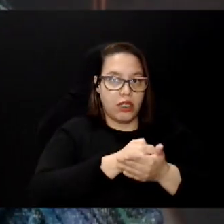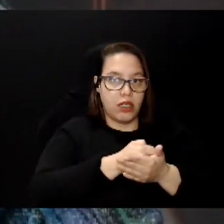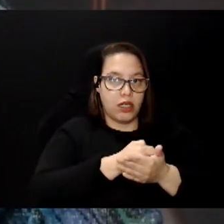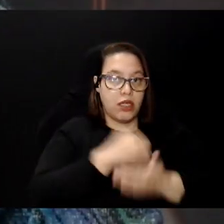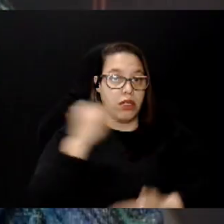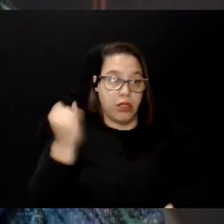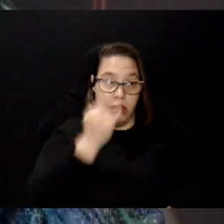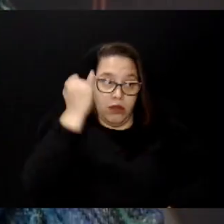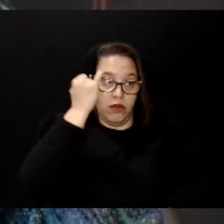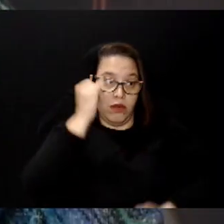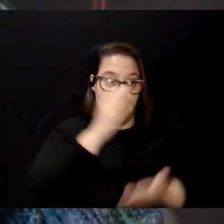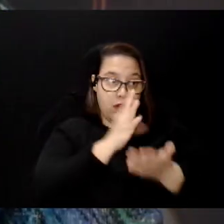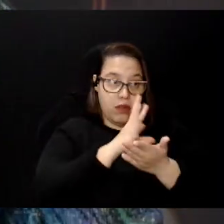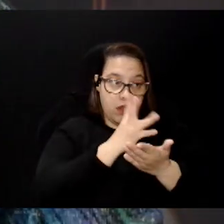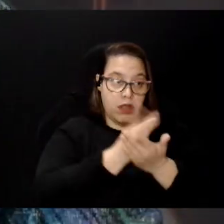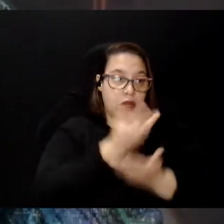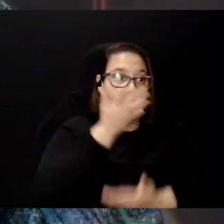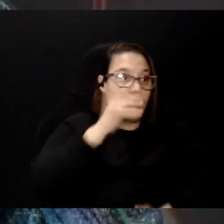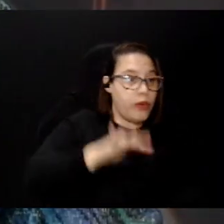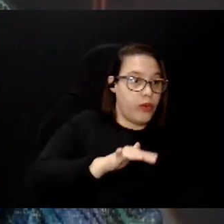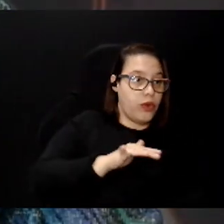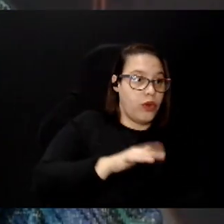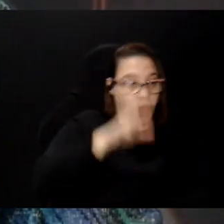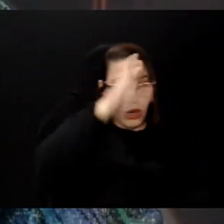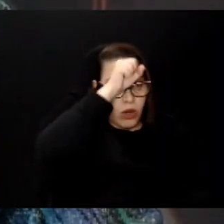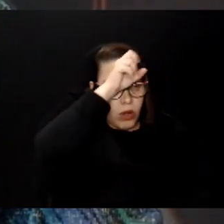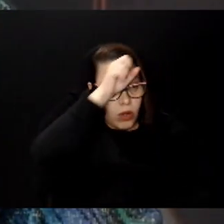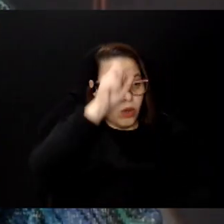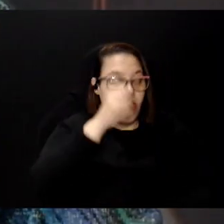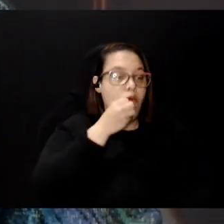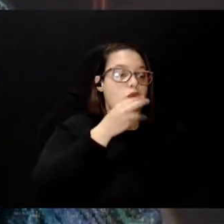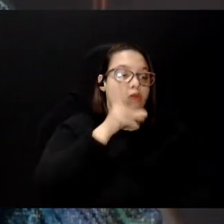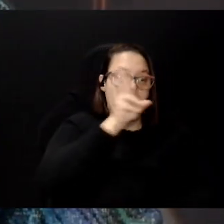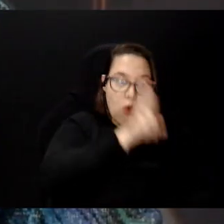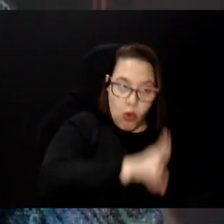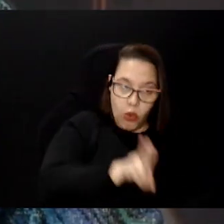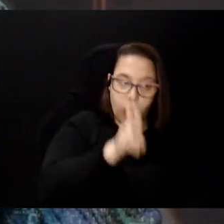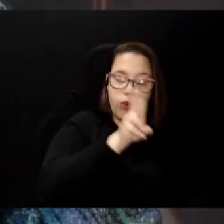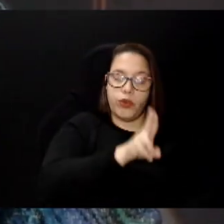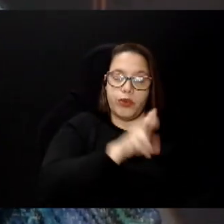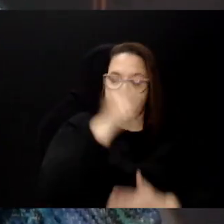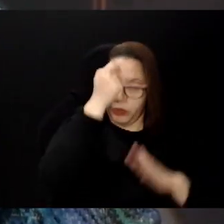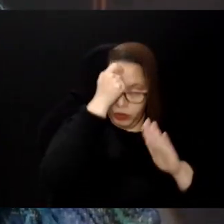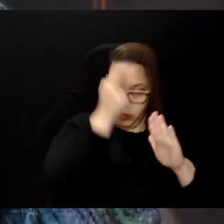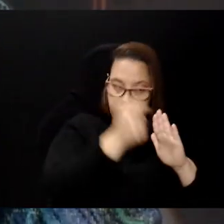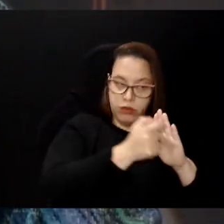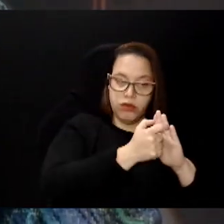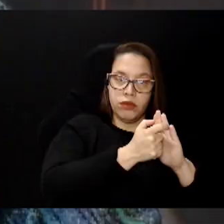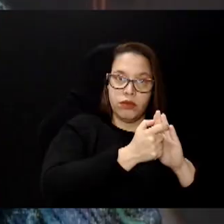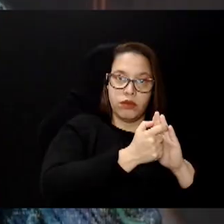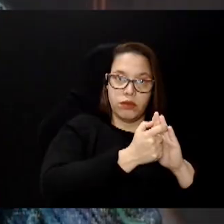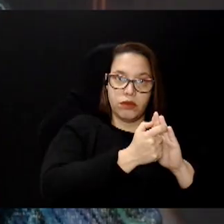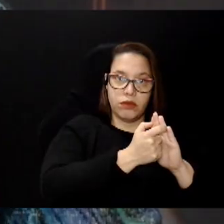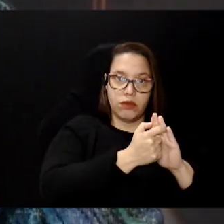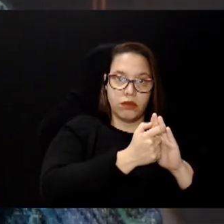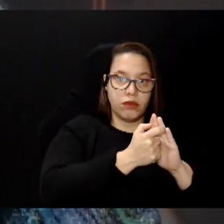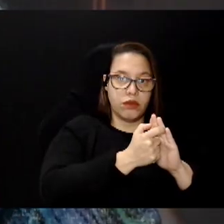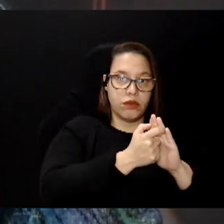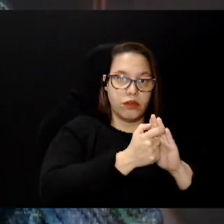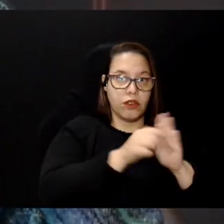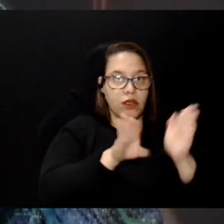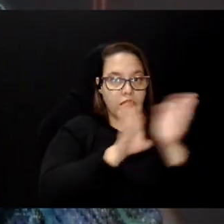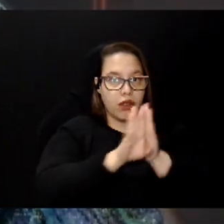uma criança aprende a fazer um bom uso da inteligência artificial, provavelmente ela vai chegar na idade